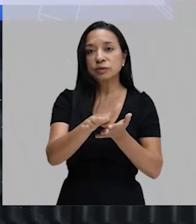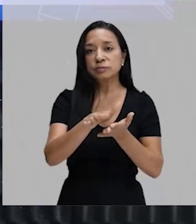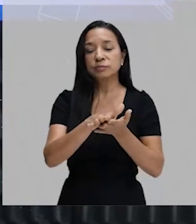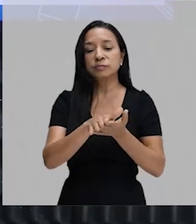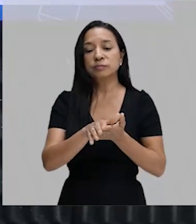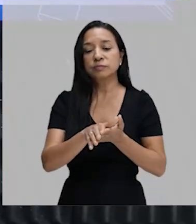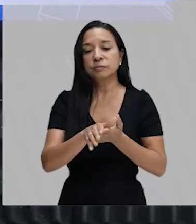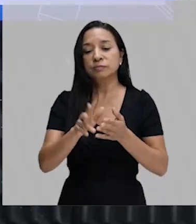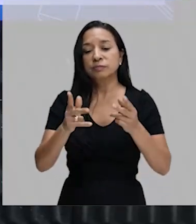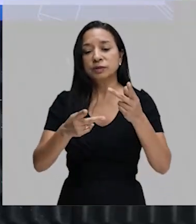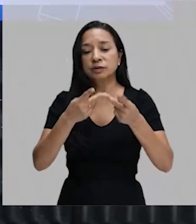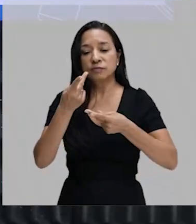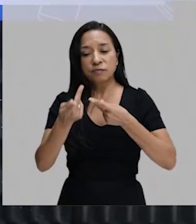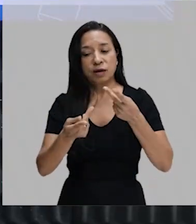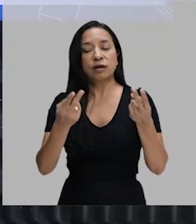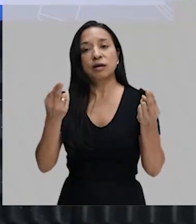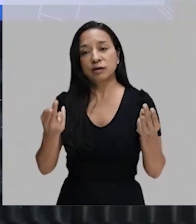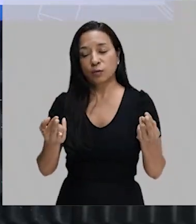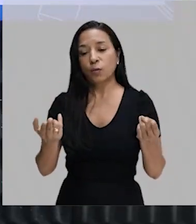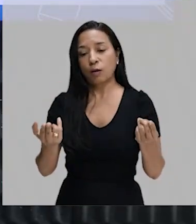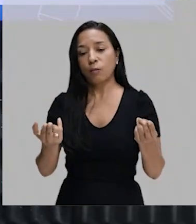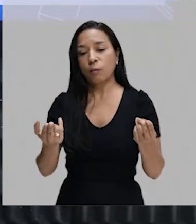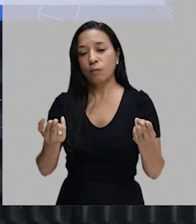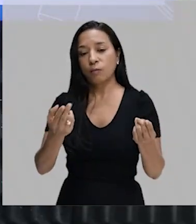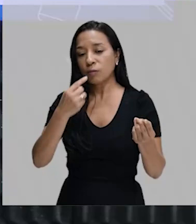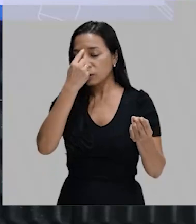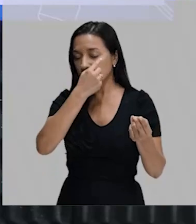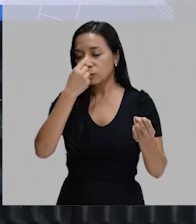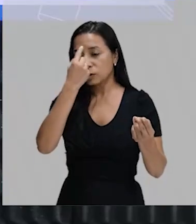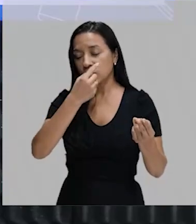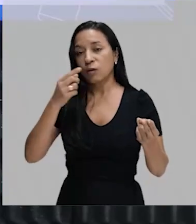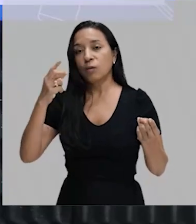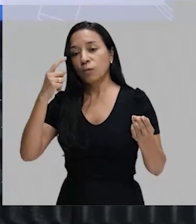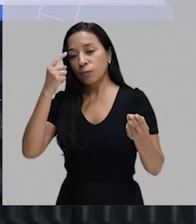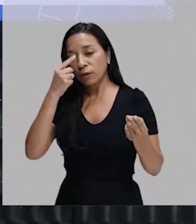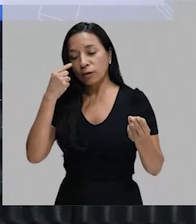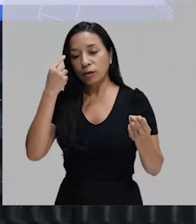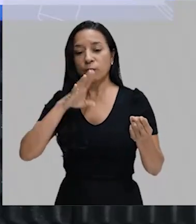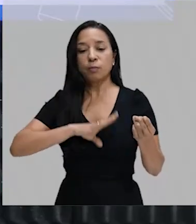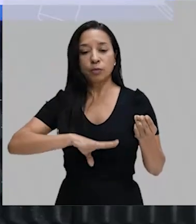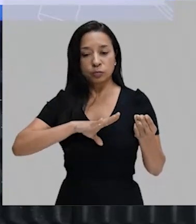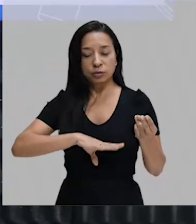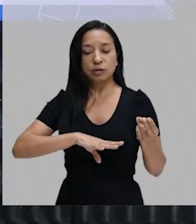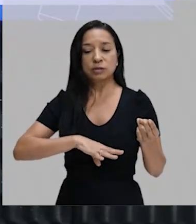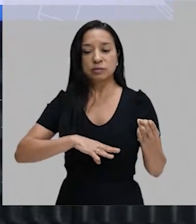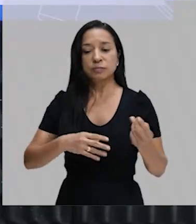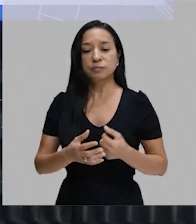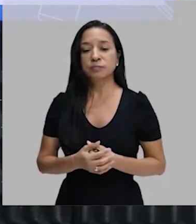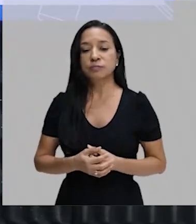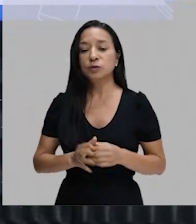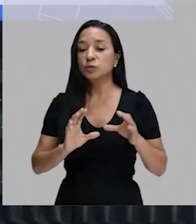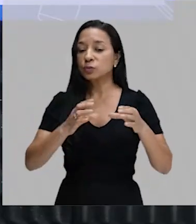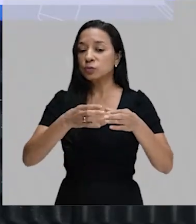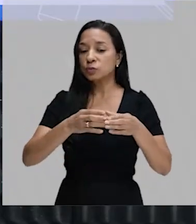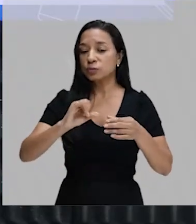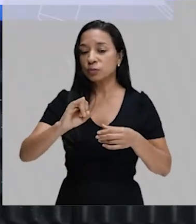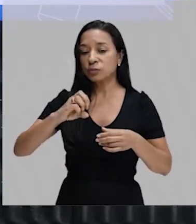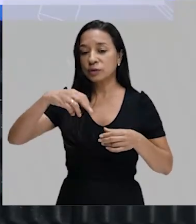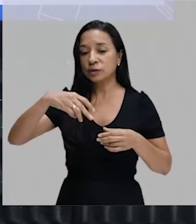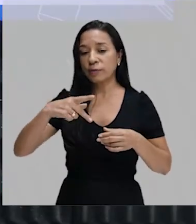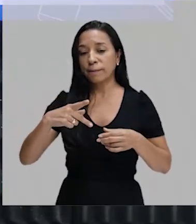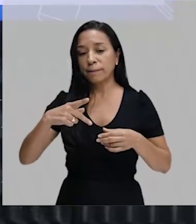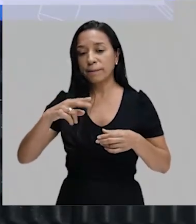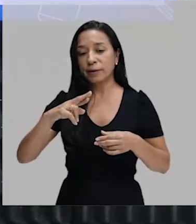que fala-se da mesma forma, significa imprimir em português, está no grupo de impresso,